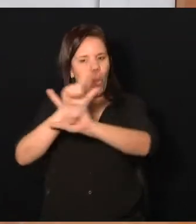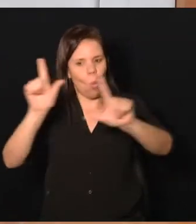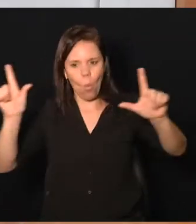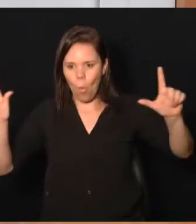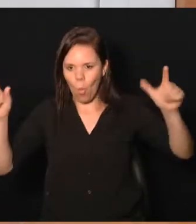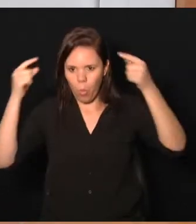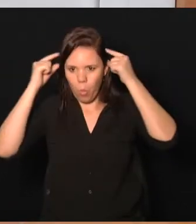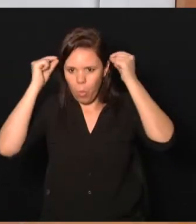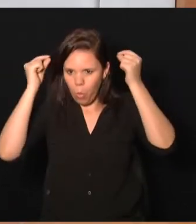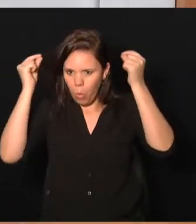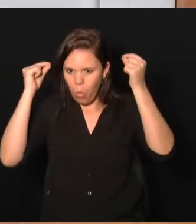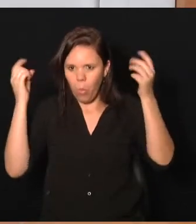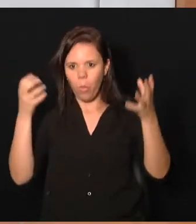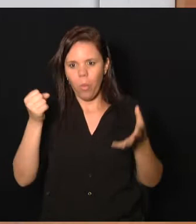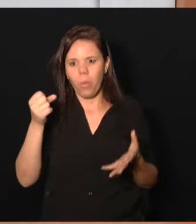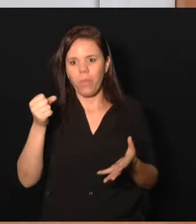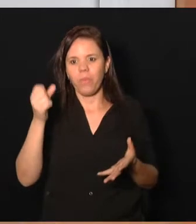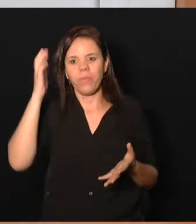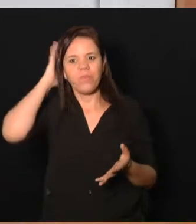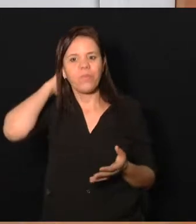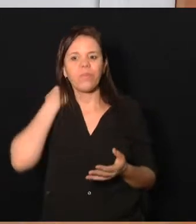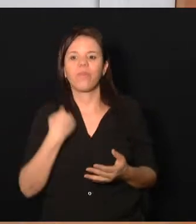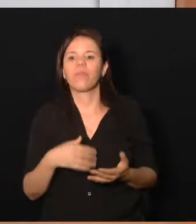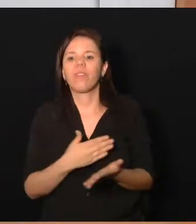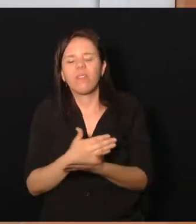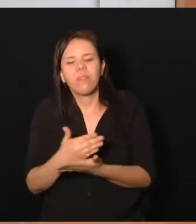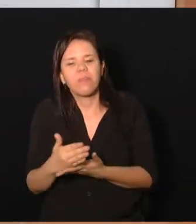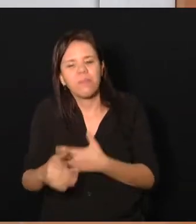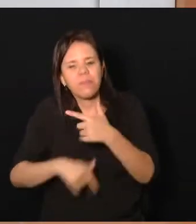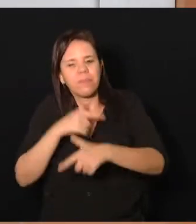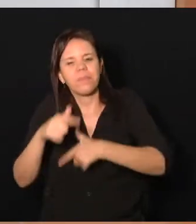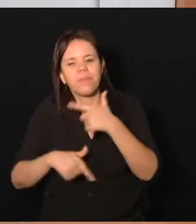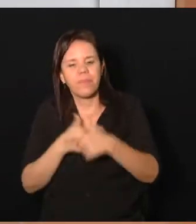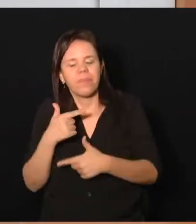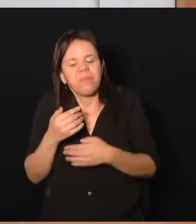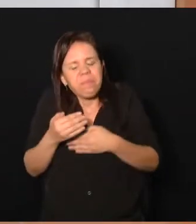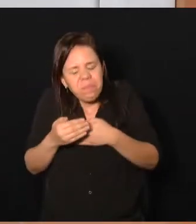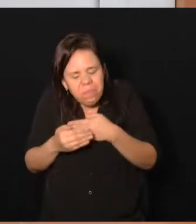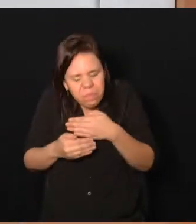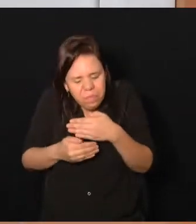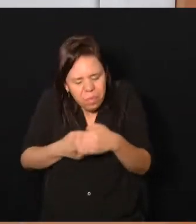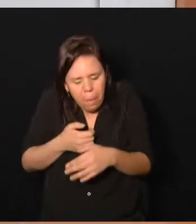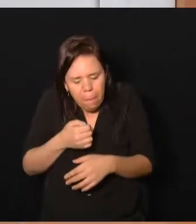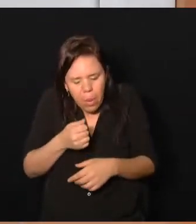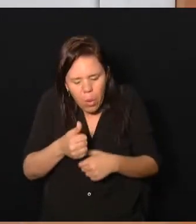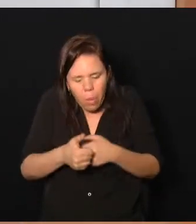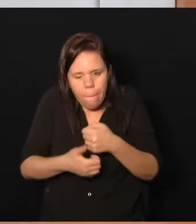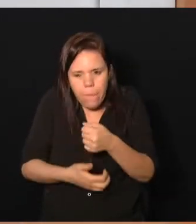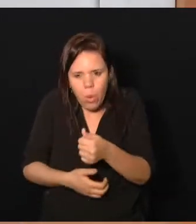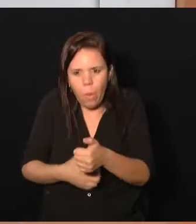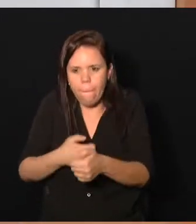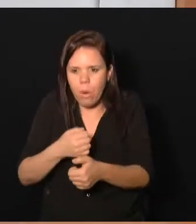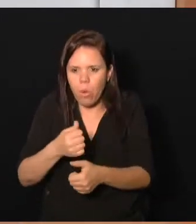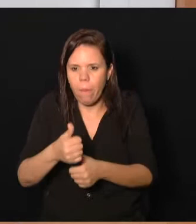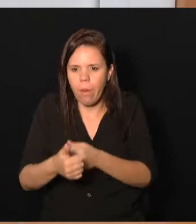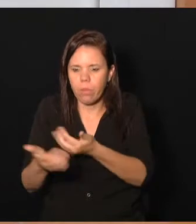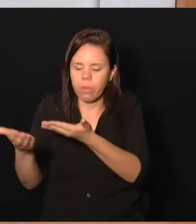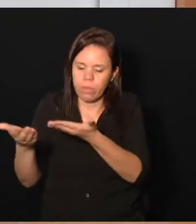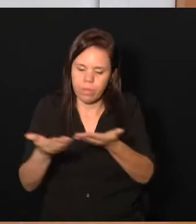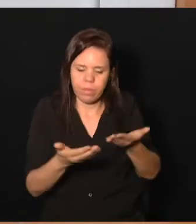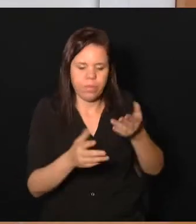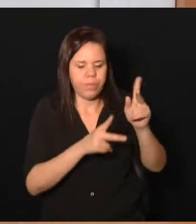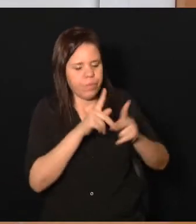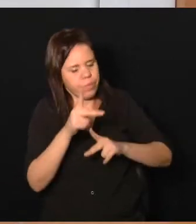Nenhum. E comecei aquele trabalho de formiguinha. Começamos a receber as pessoas na Ordem